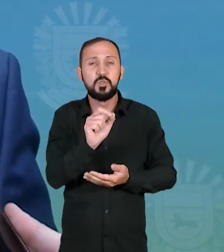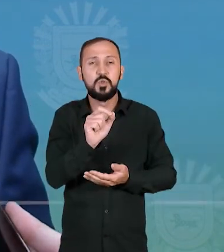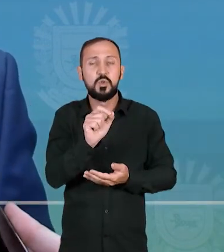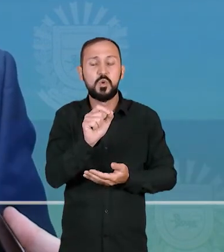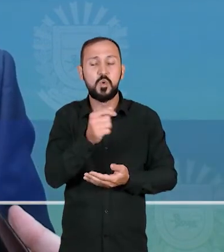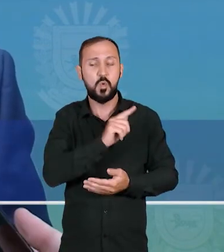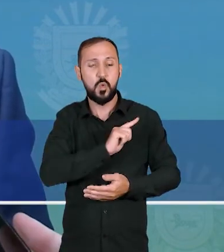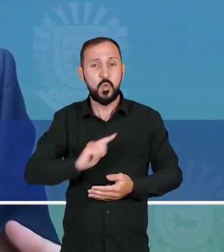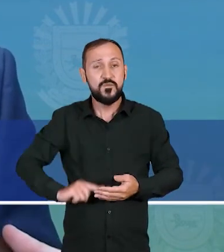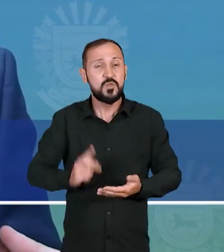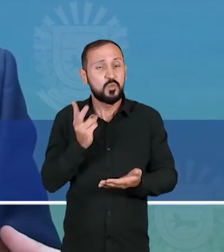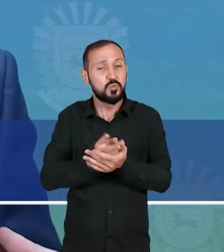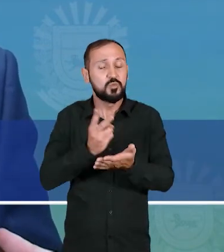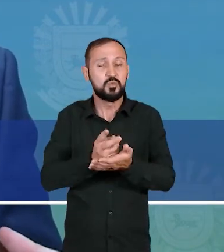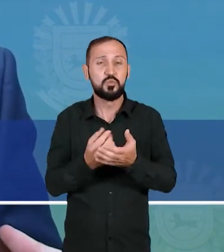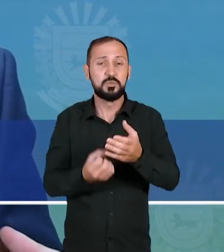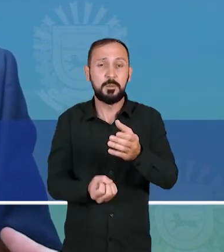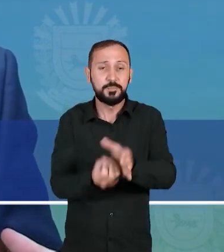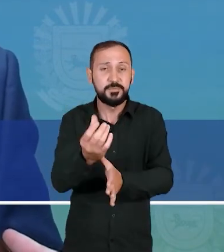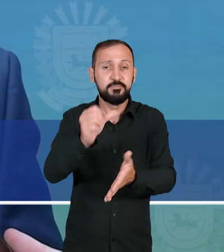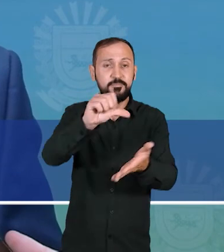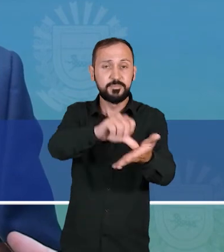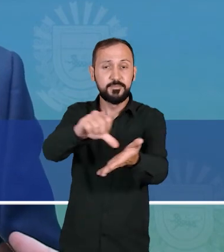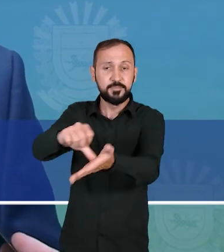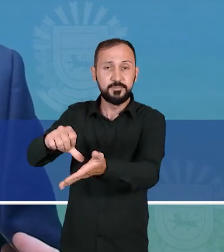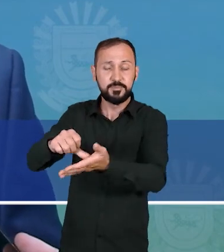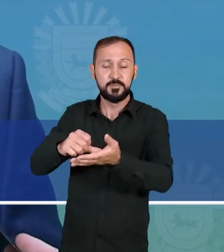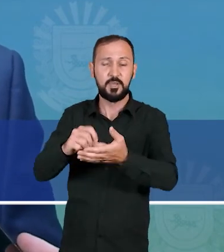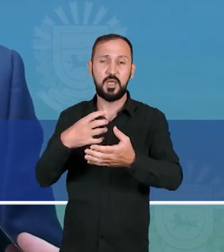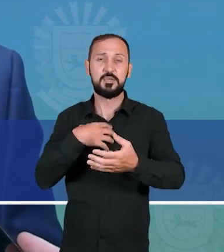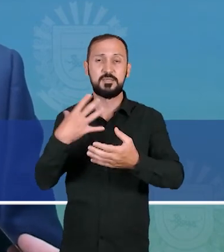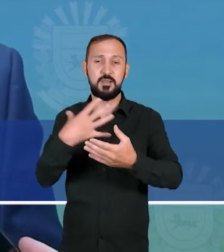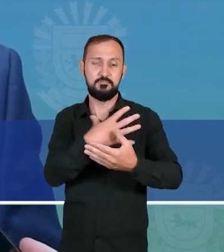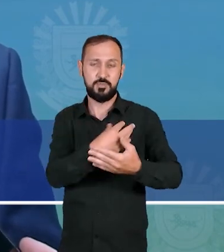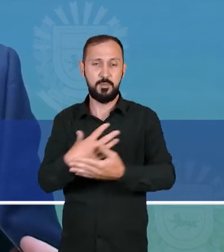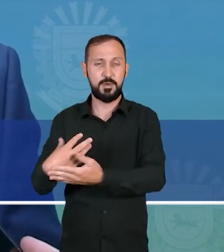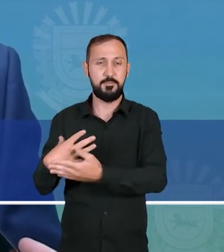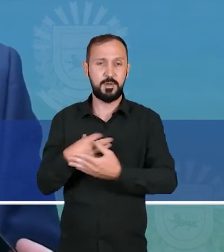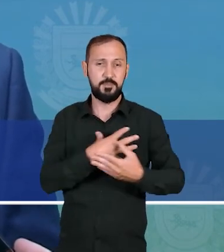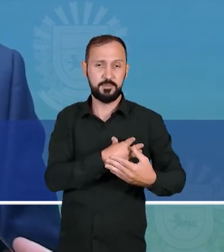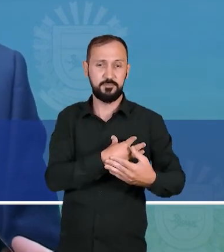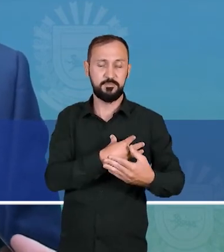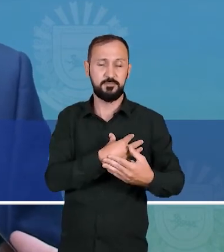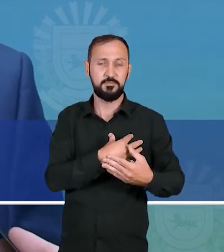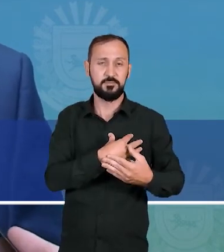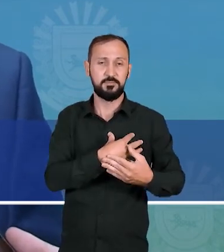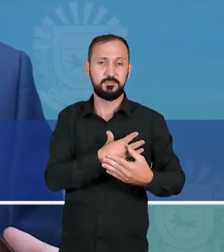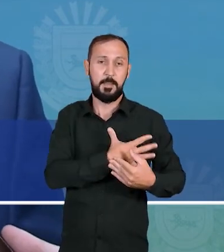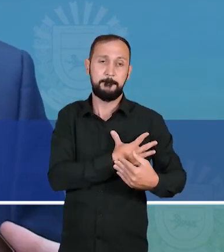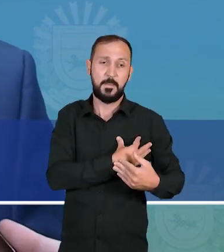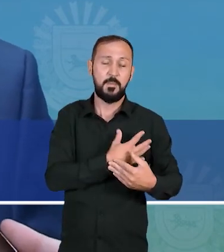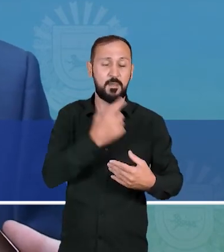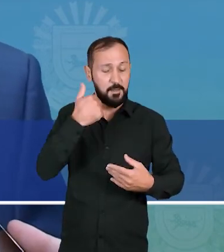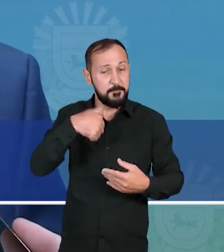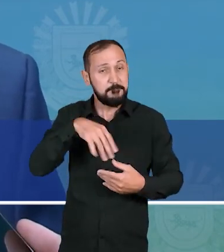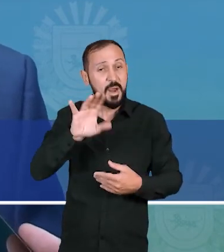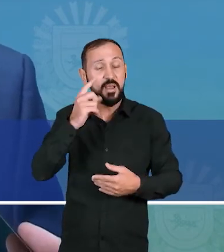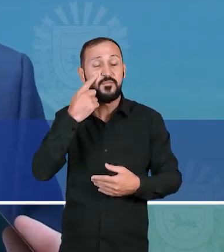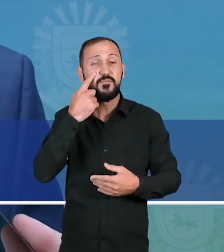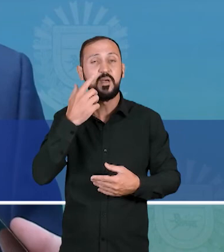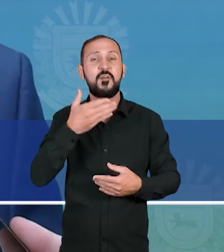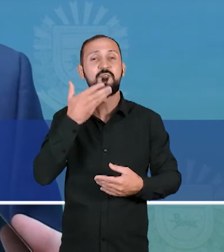continue colocando mamógrafos nas cidades polos do estado, porque ele aumenta muito